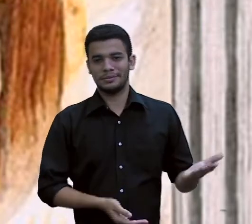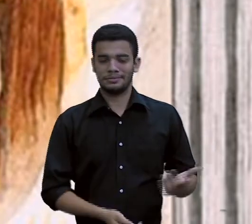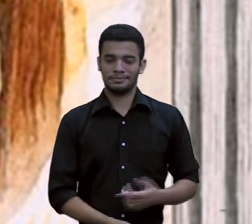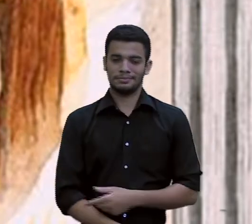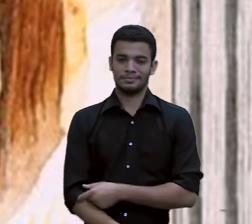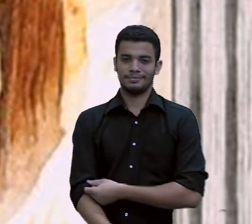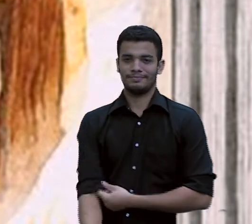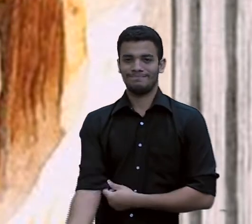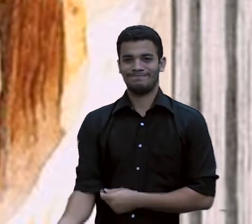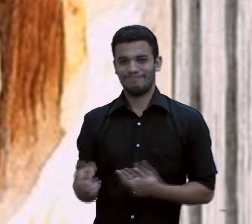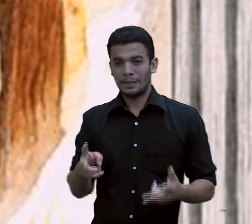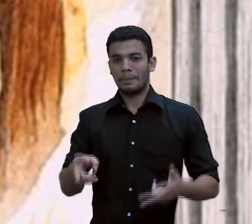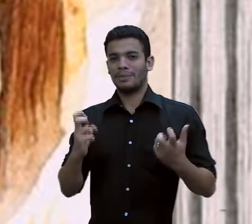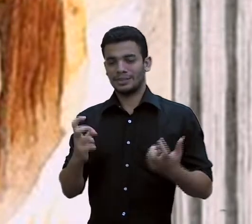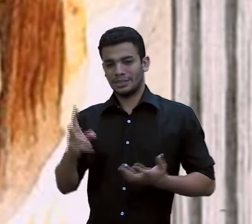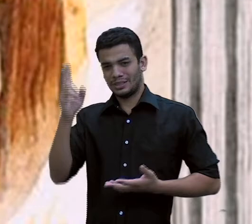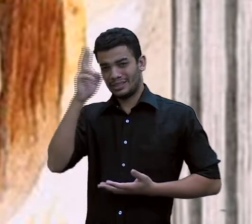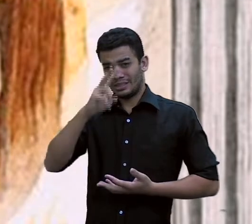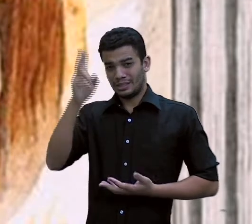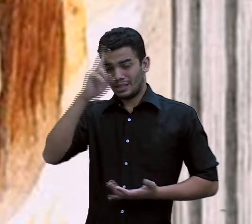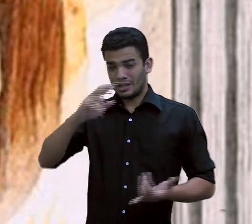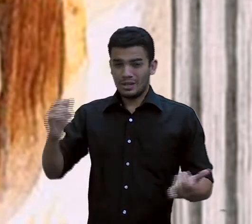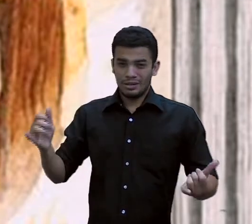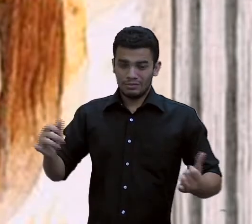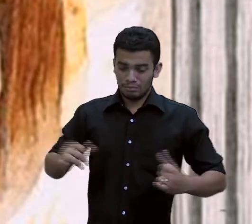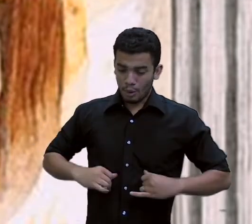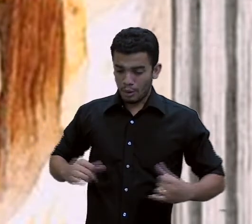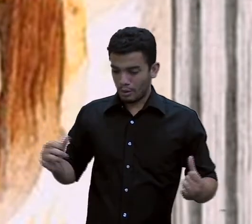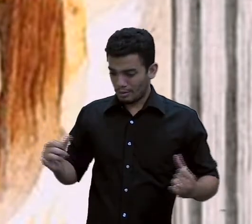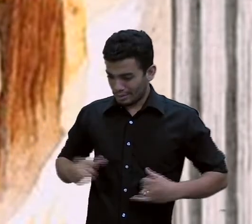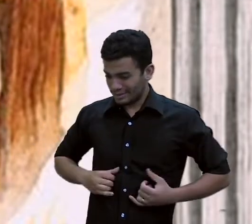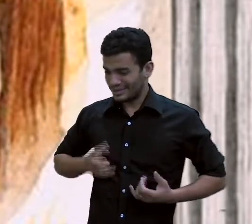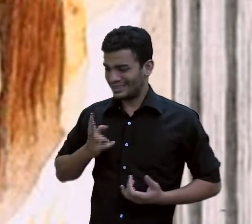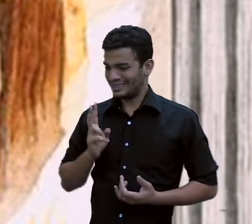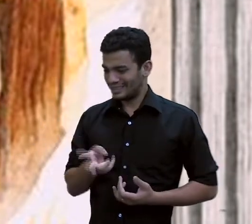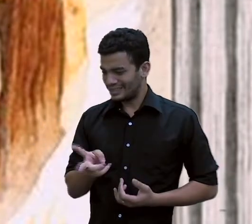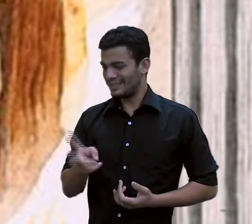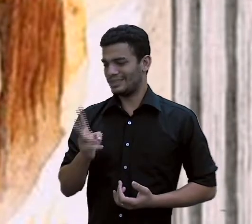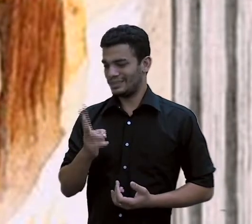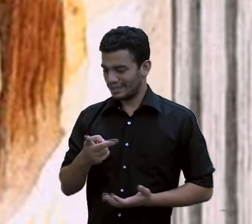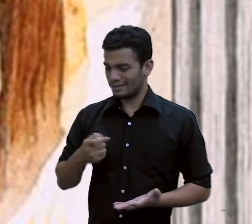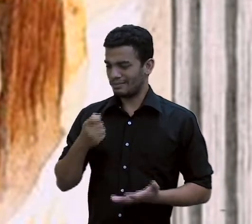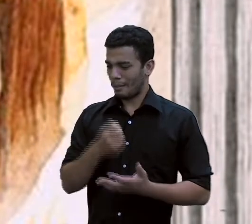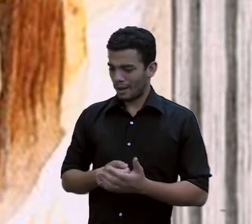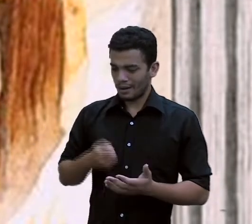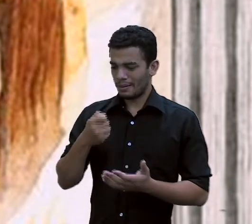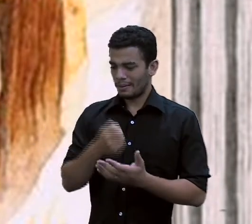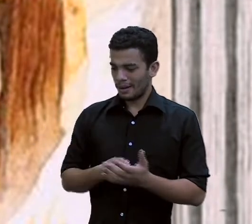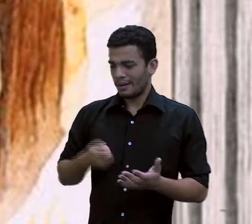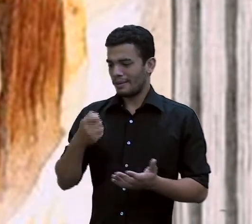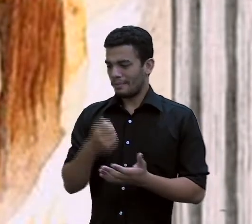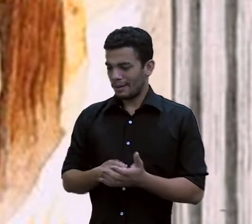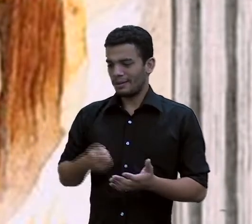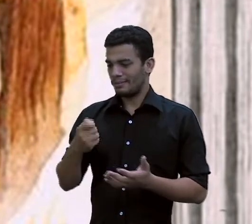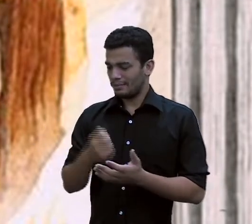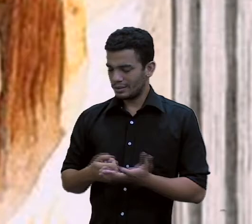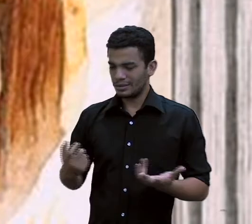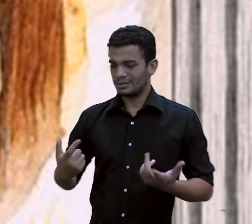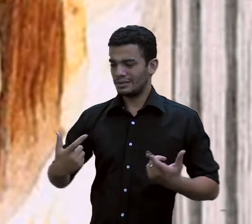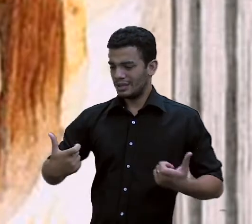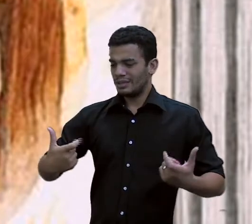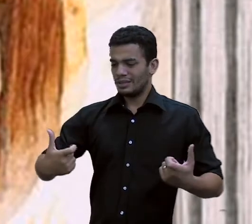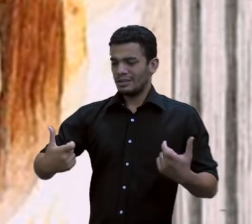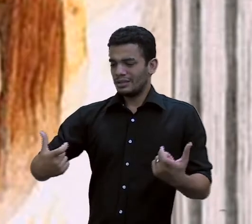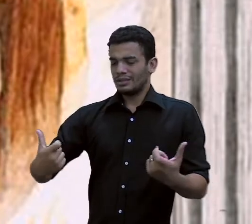foi trágica, impressionante a história desta colônia que de tempos